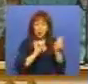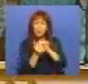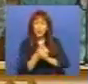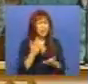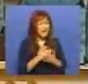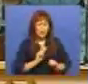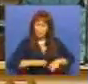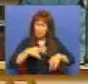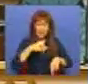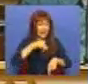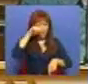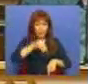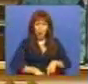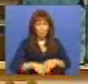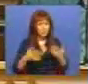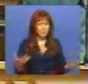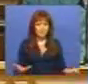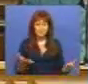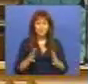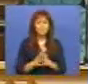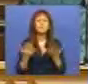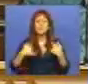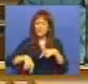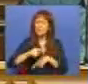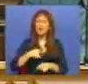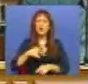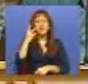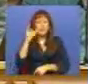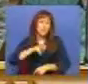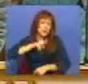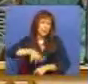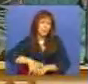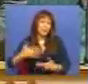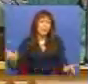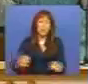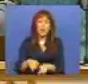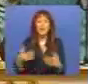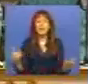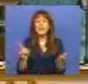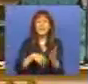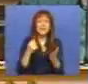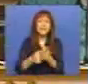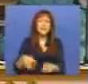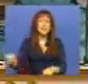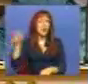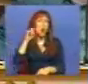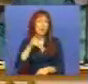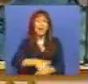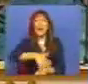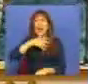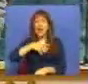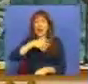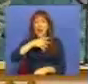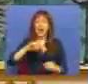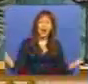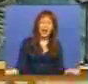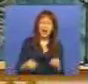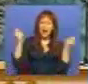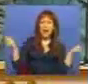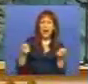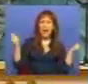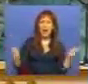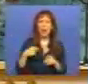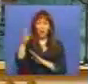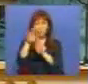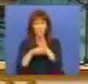desde o primeiro momento. Mas nós vivemos em Portugal, estamos sempre a ouvir essas proclamações, os anúncios, os